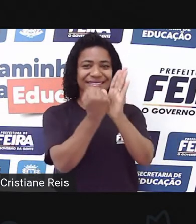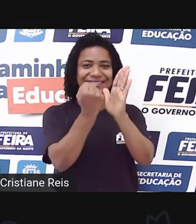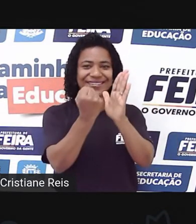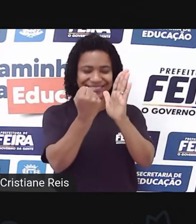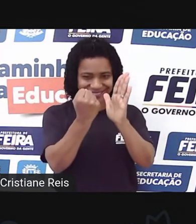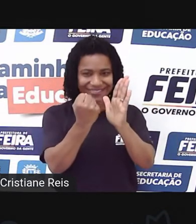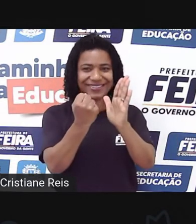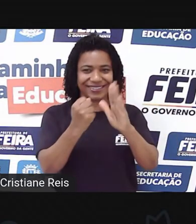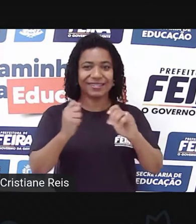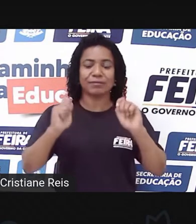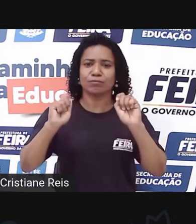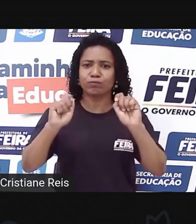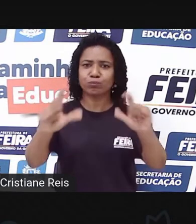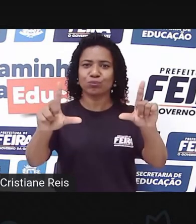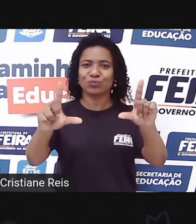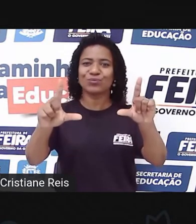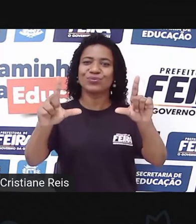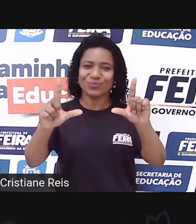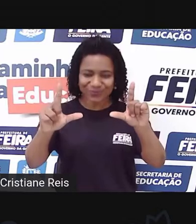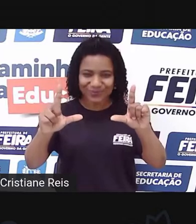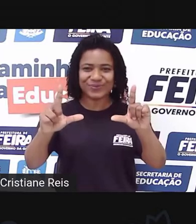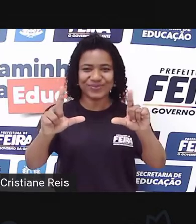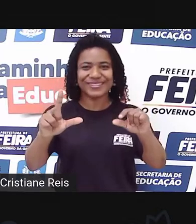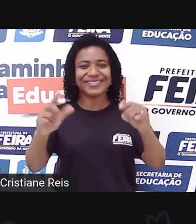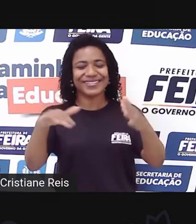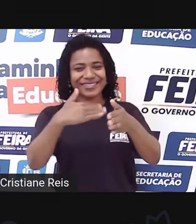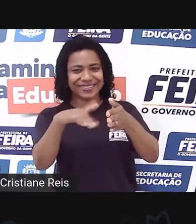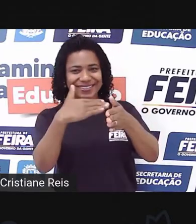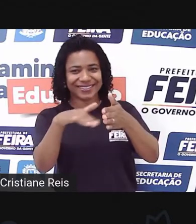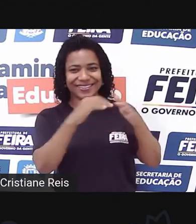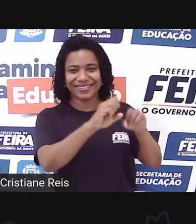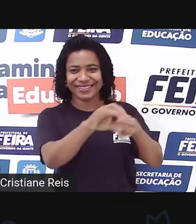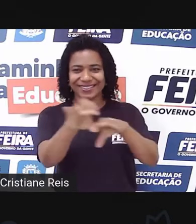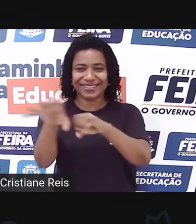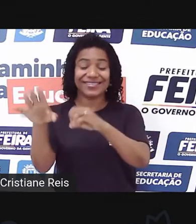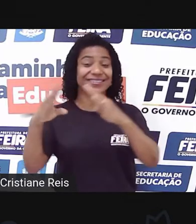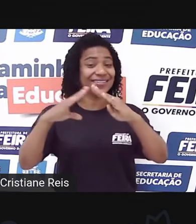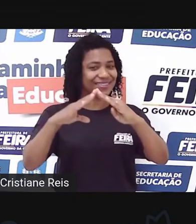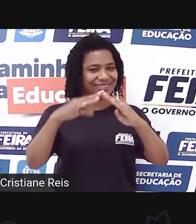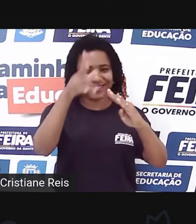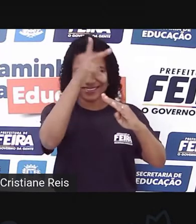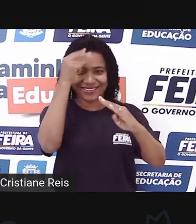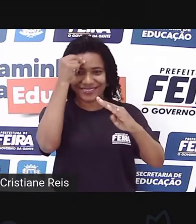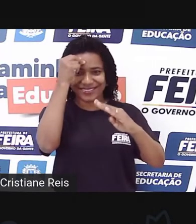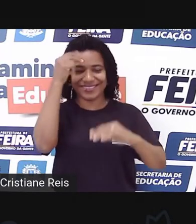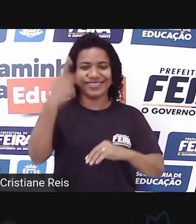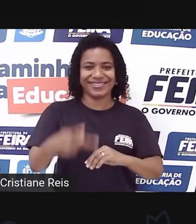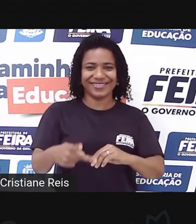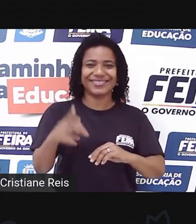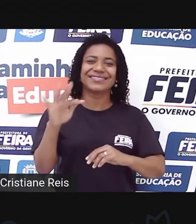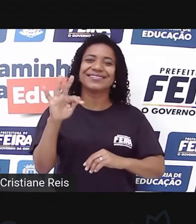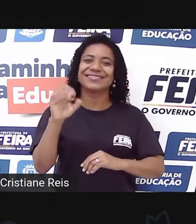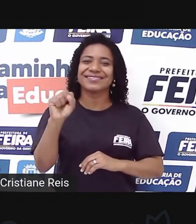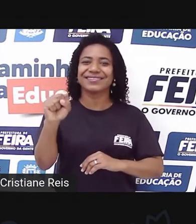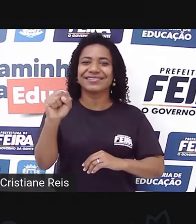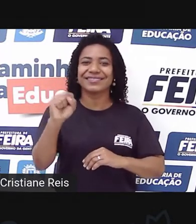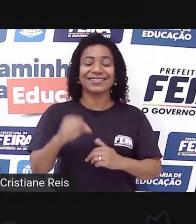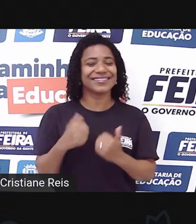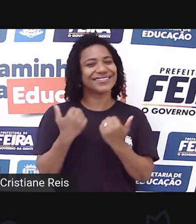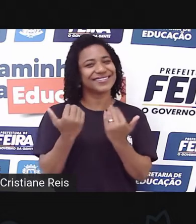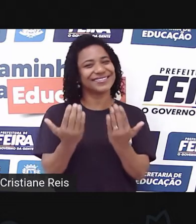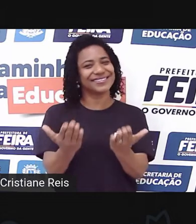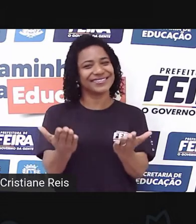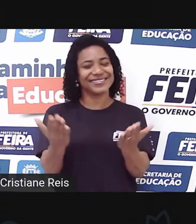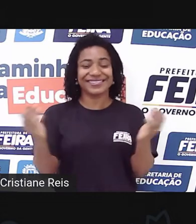painel com logomarcas da Secretaria de Educação e da Prefeitura Municipal de Feira de Santana. E ao nosso